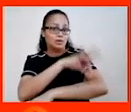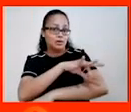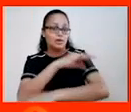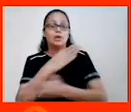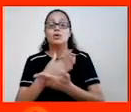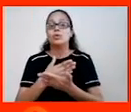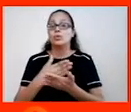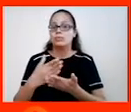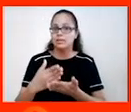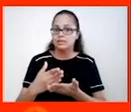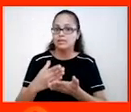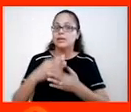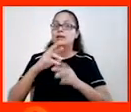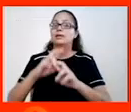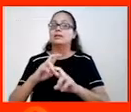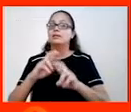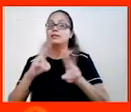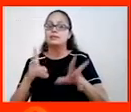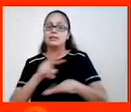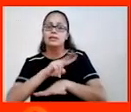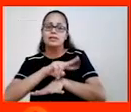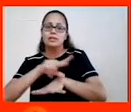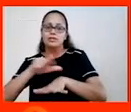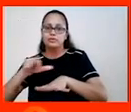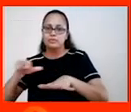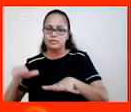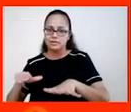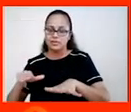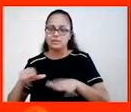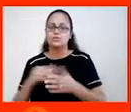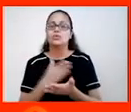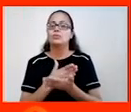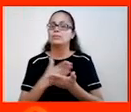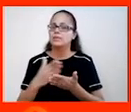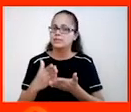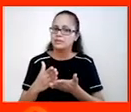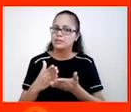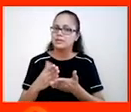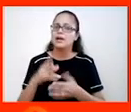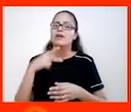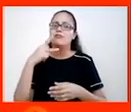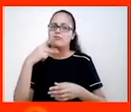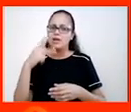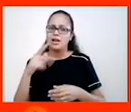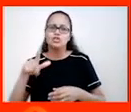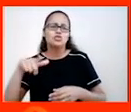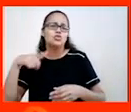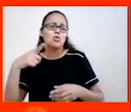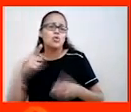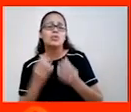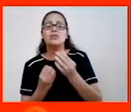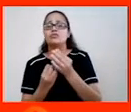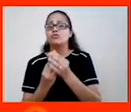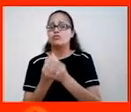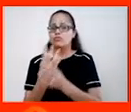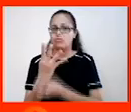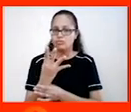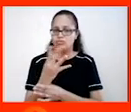estudo da era da diversidade. Então vamos começar a falar aí de outras fontes, de fontes